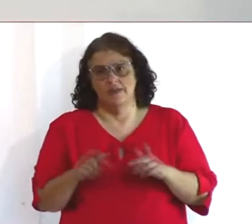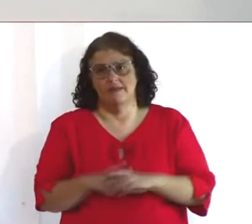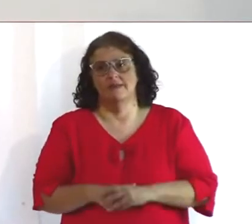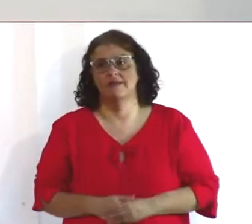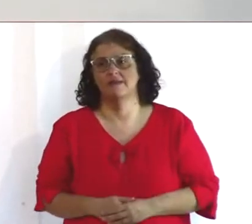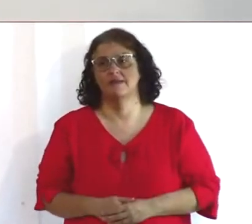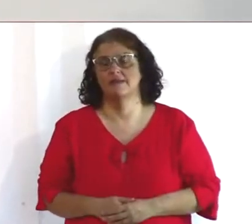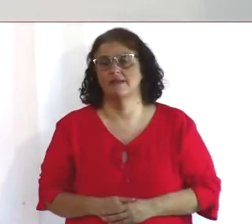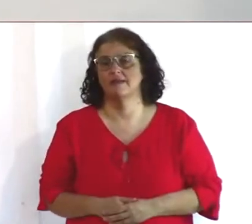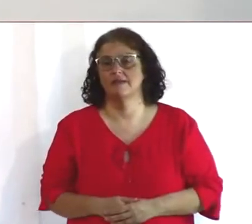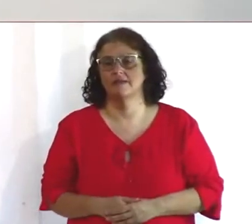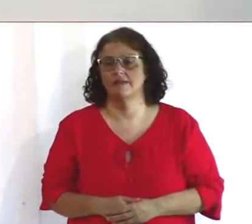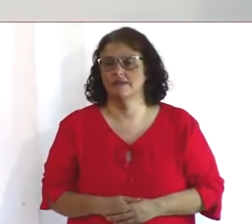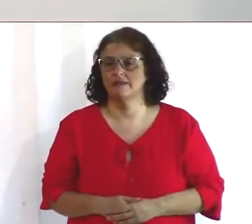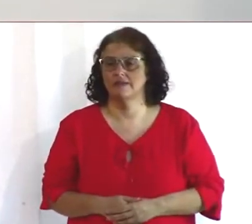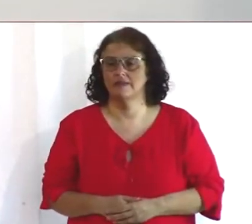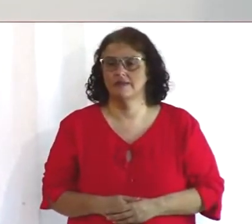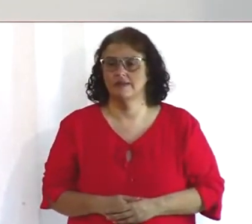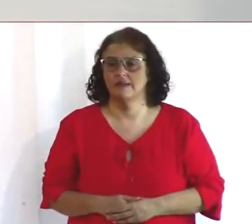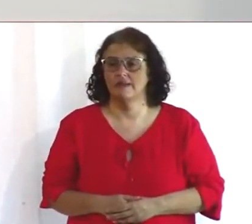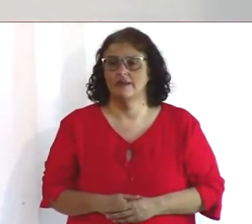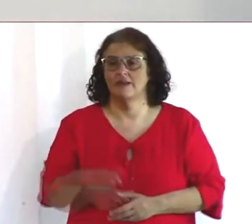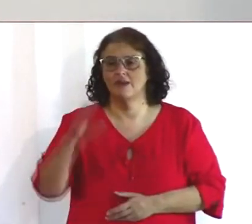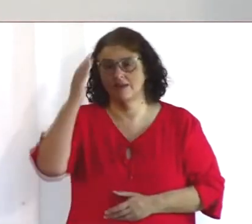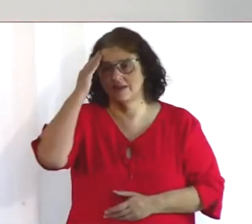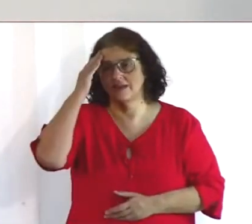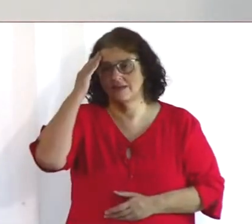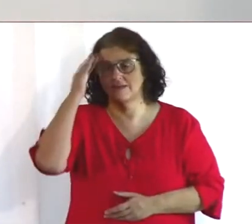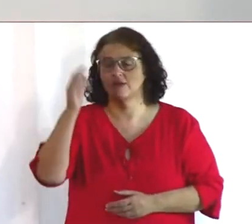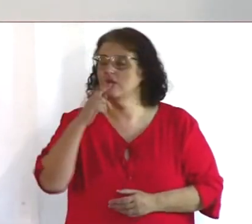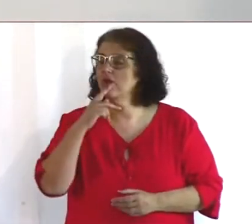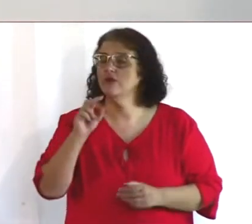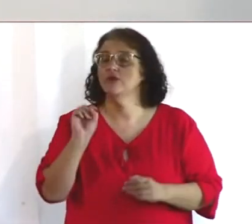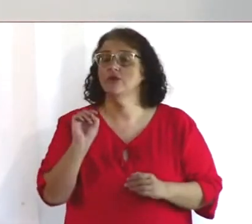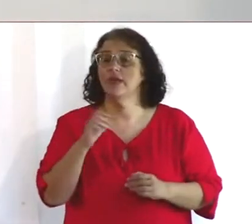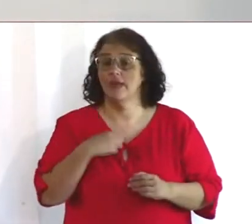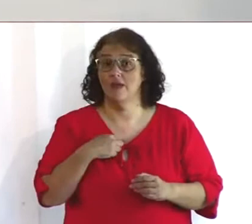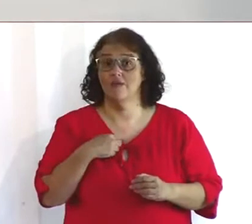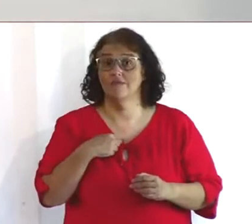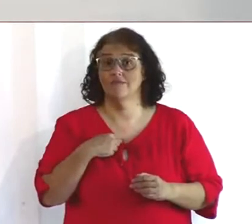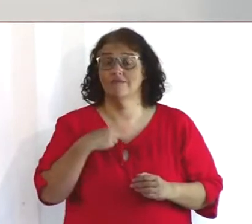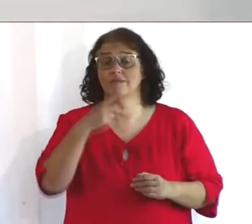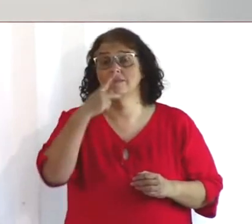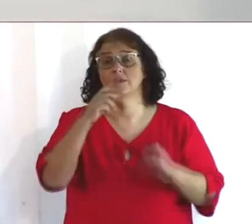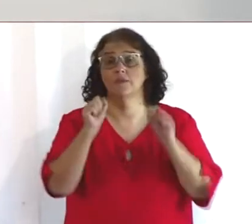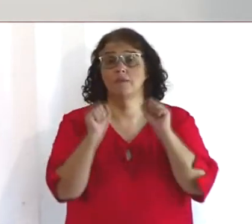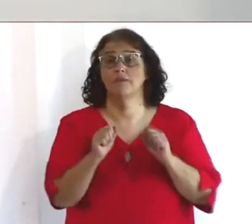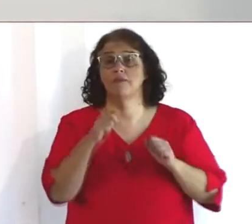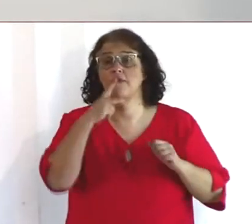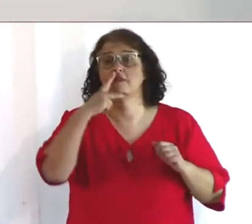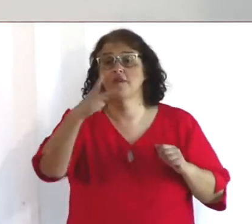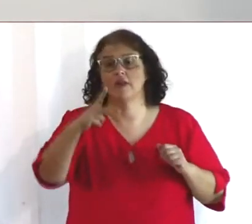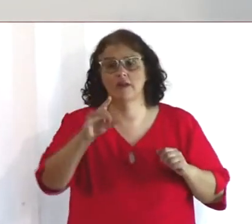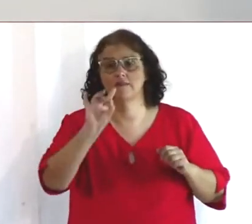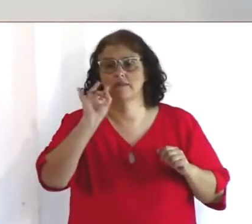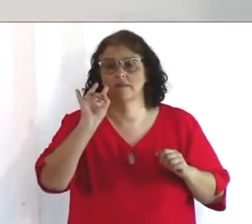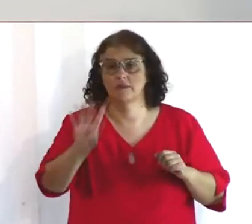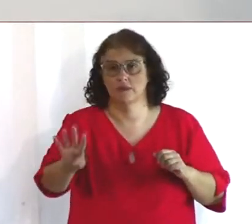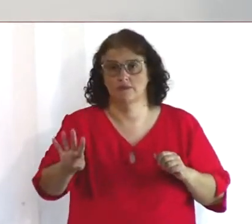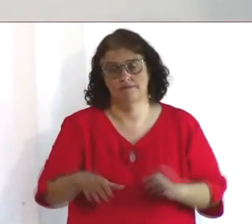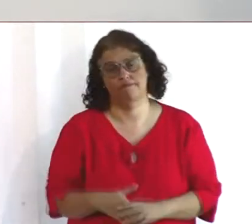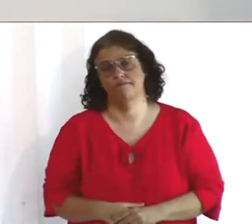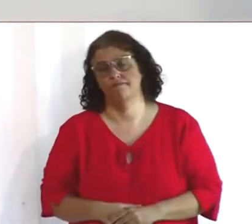Pessoalmente, não posso fazer nada por você, descrente. Só a palavra. Gostaria muito que ela fizesse alguma coisa com você agora, para o seu